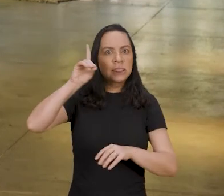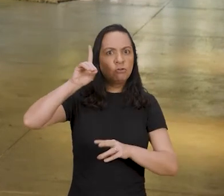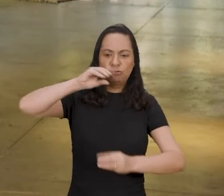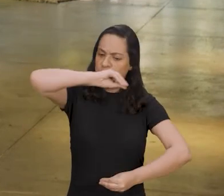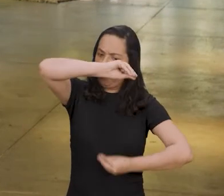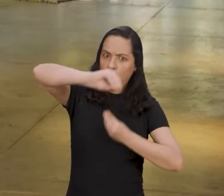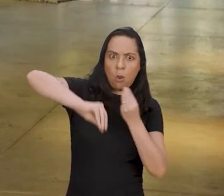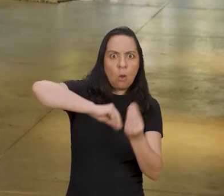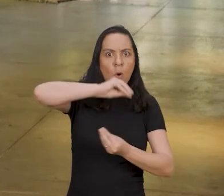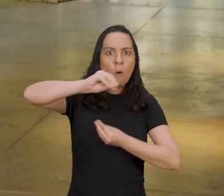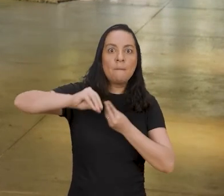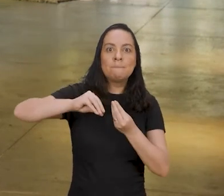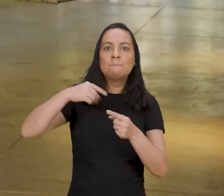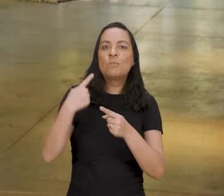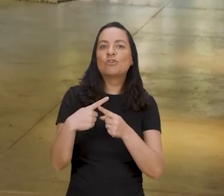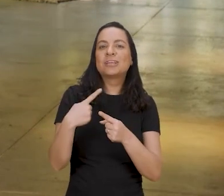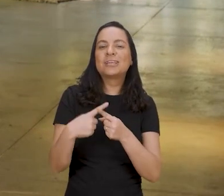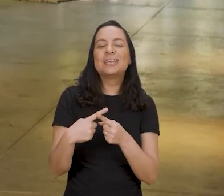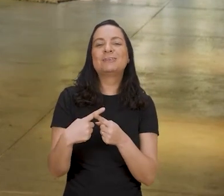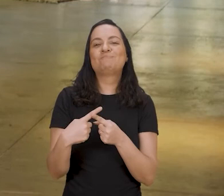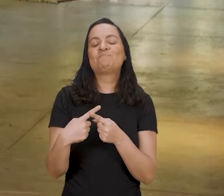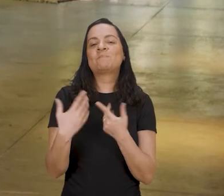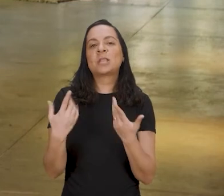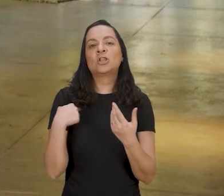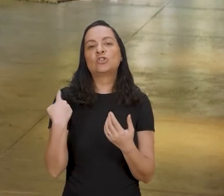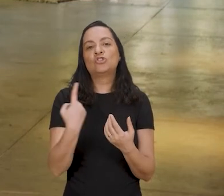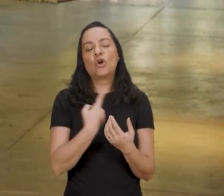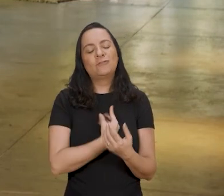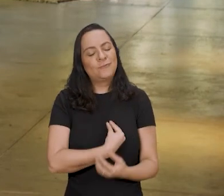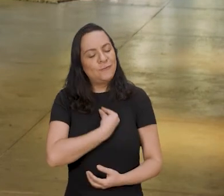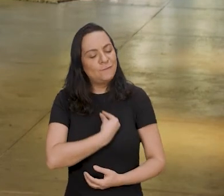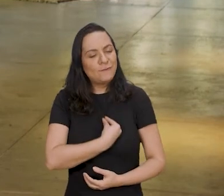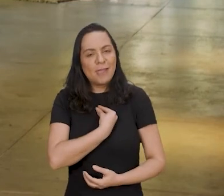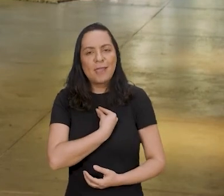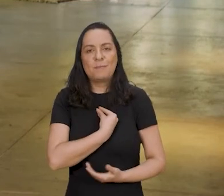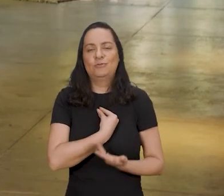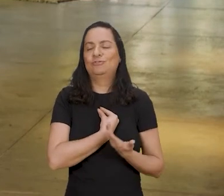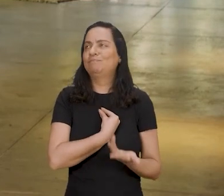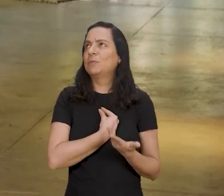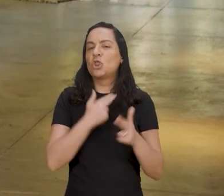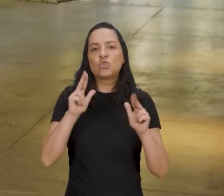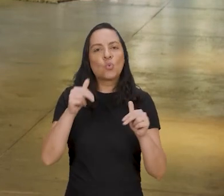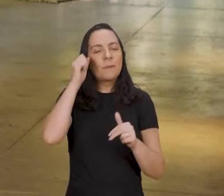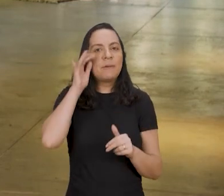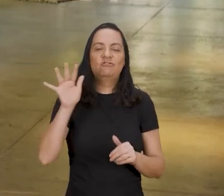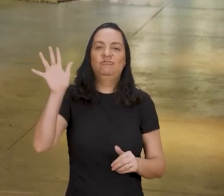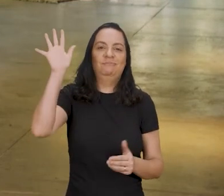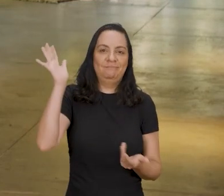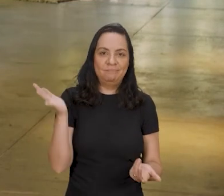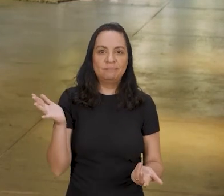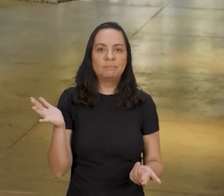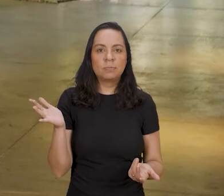ponta cabeça, fazendo o que ele bem entende para vivermos aquilo que jamais imaginaríamos